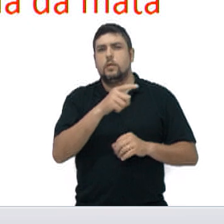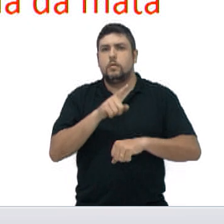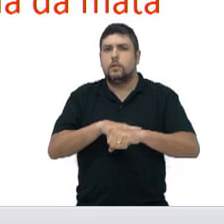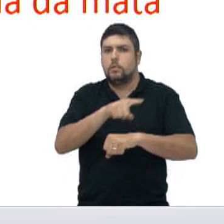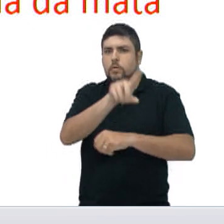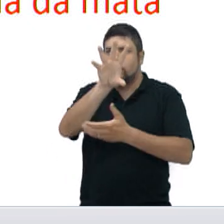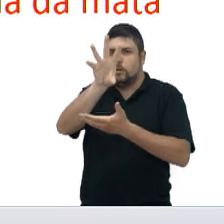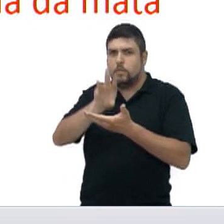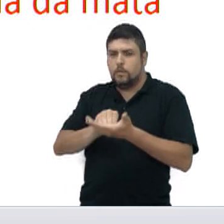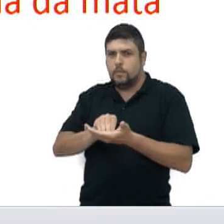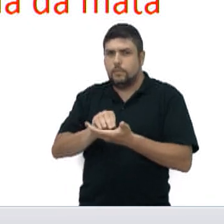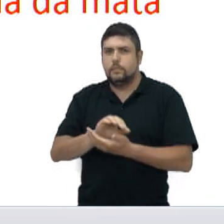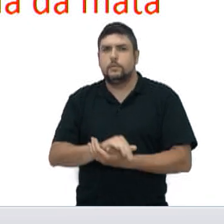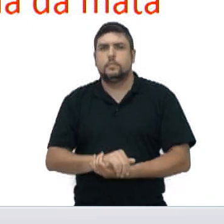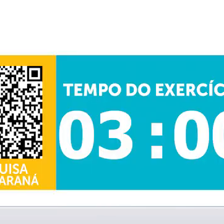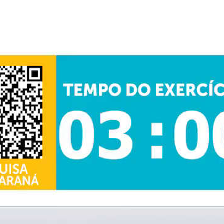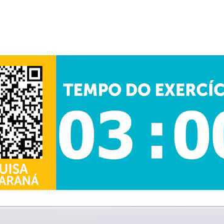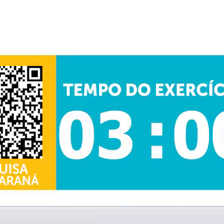resposta.